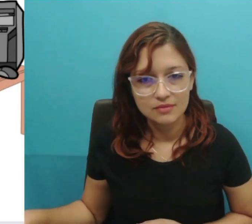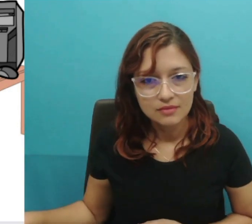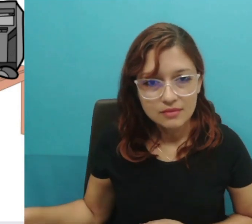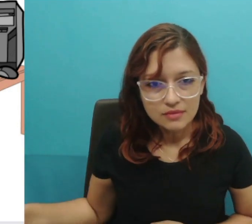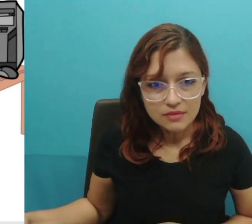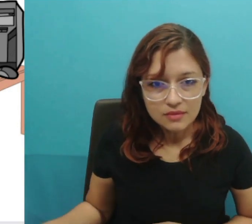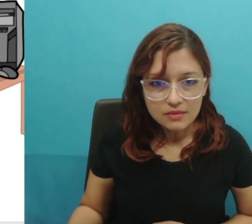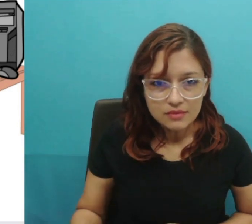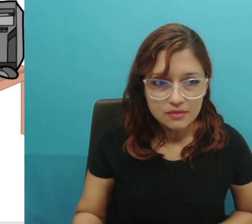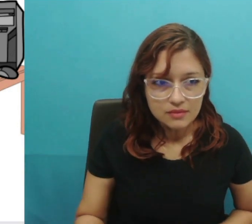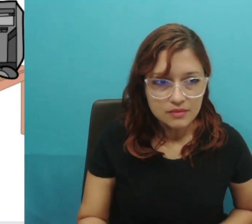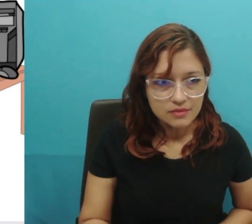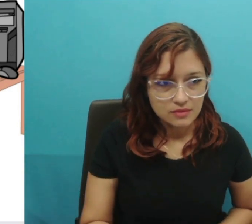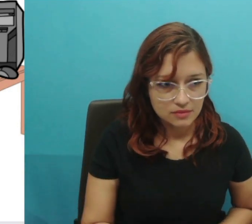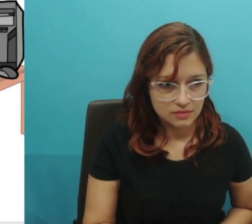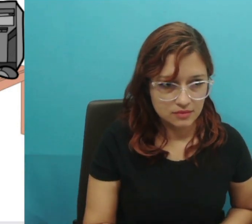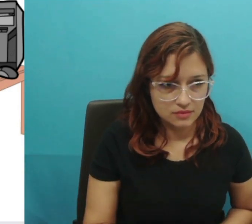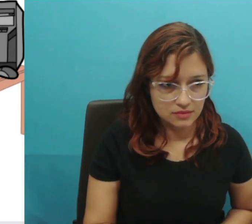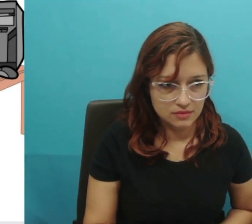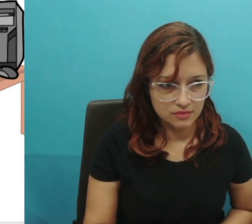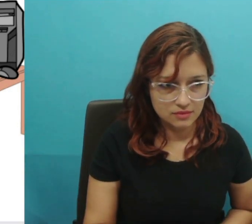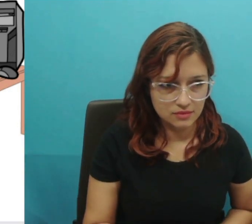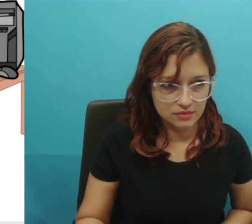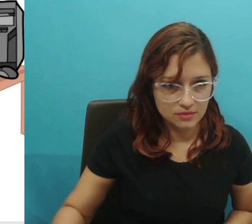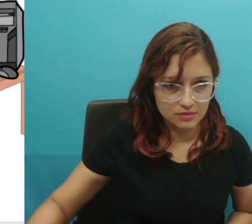aquele computador é teu.